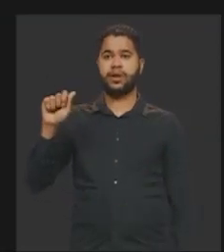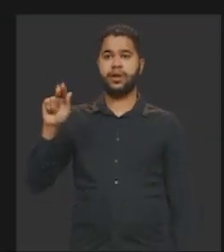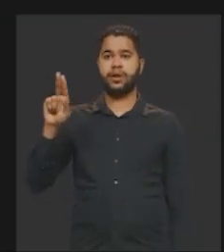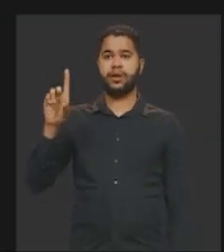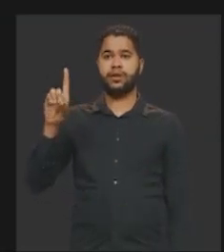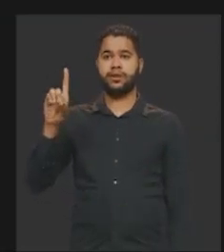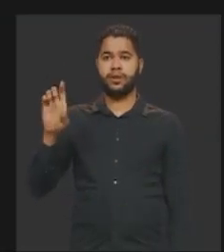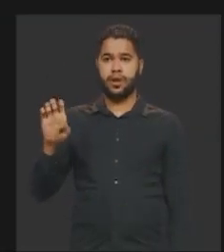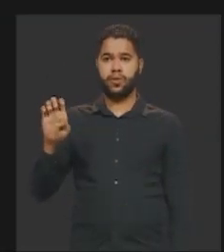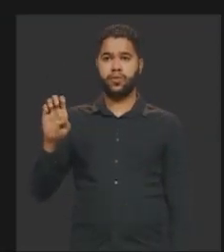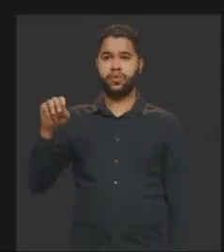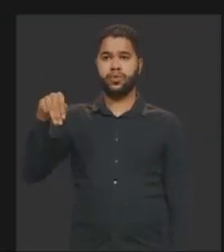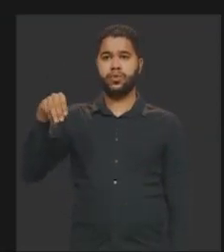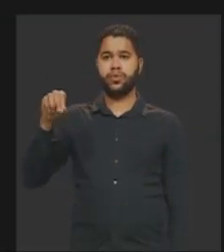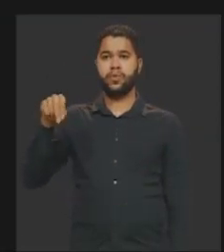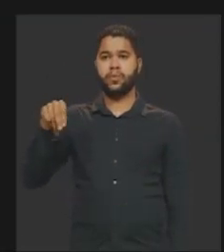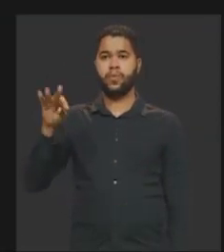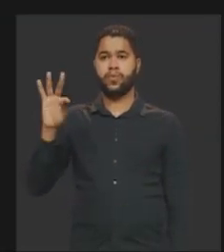de quem,